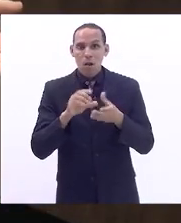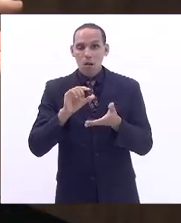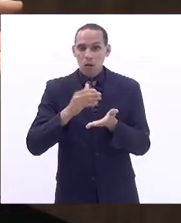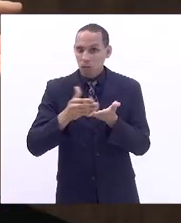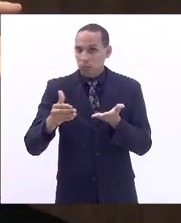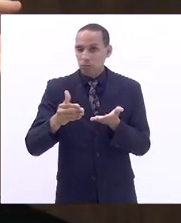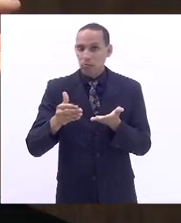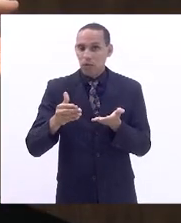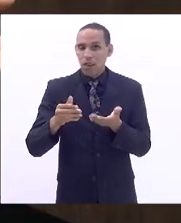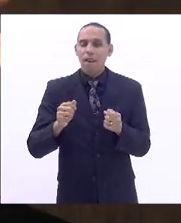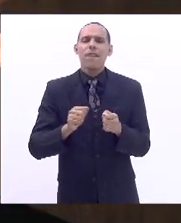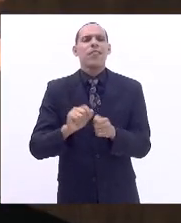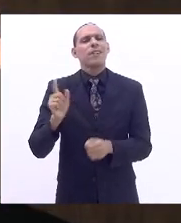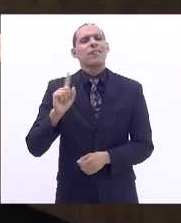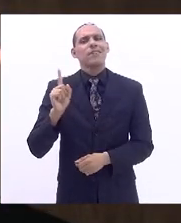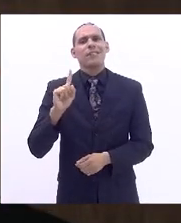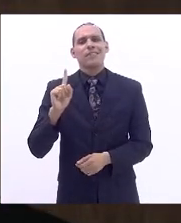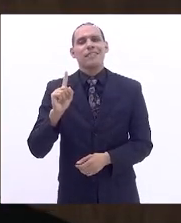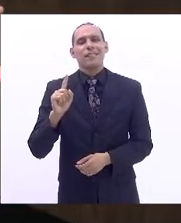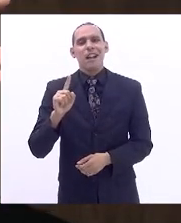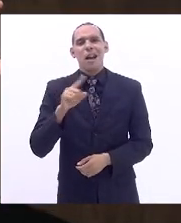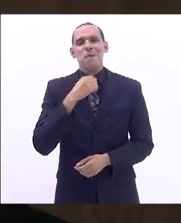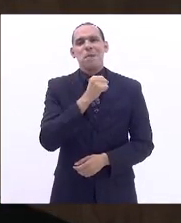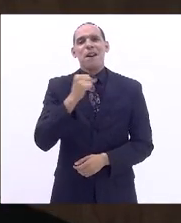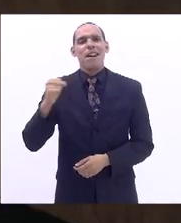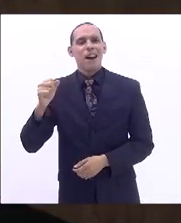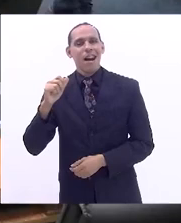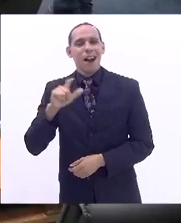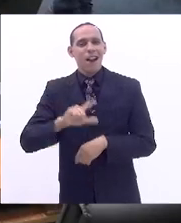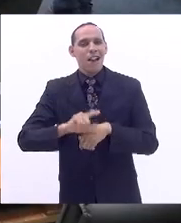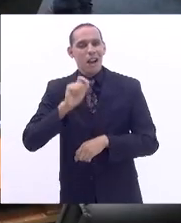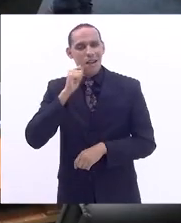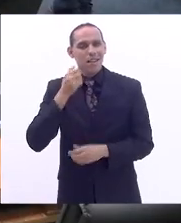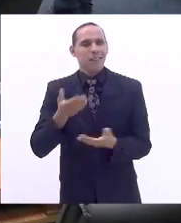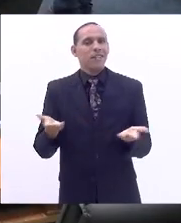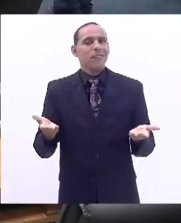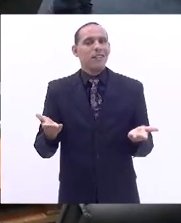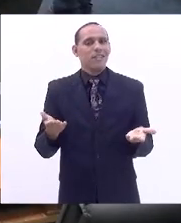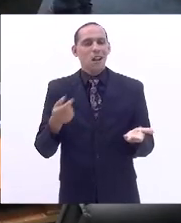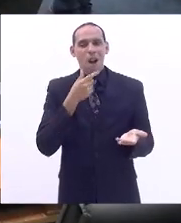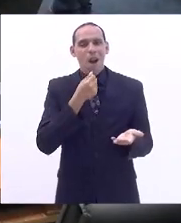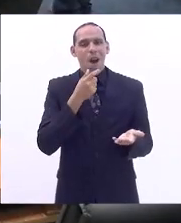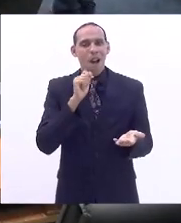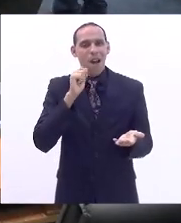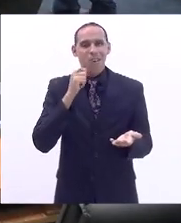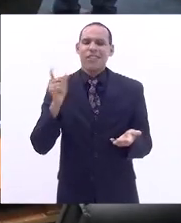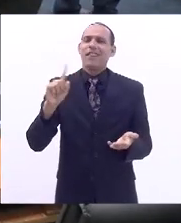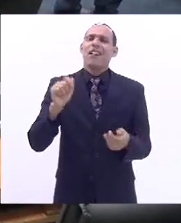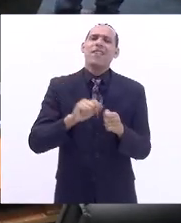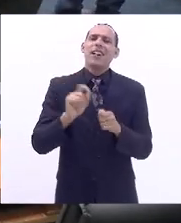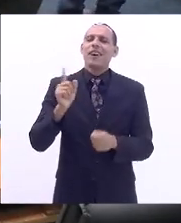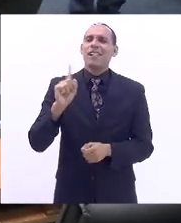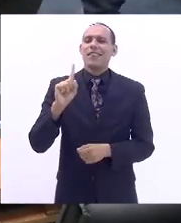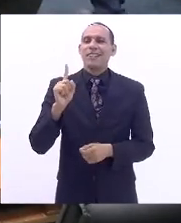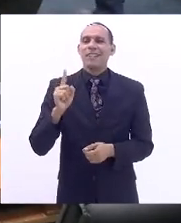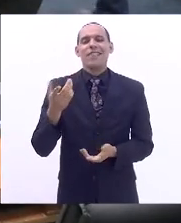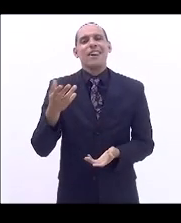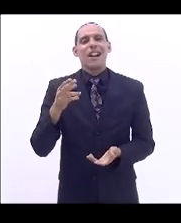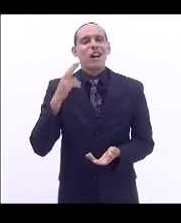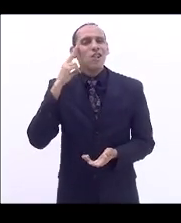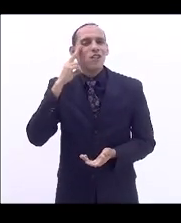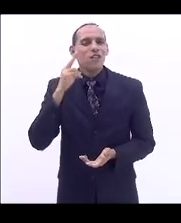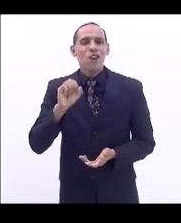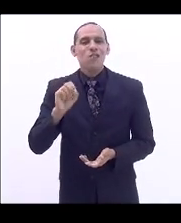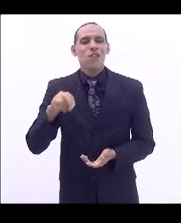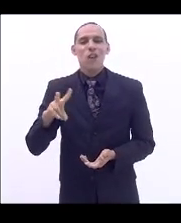presente não faça isso vai matar os homens o meu filho não faça isso não portanto sonho